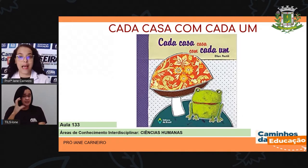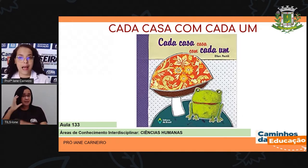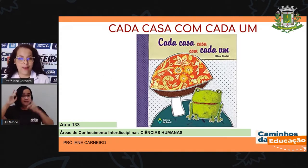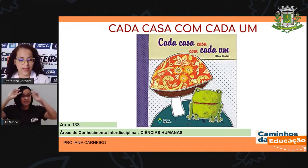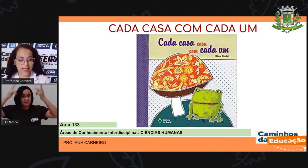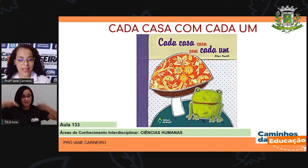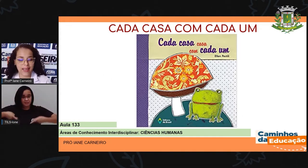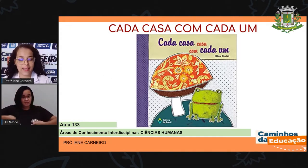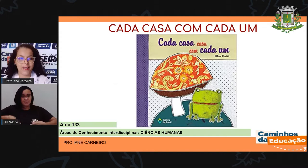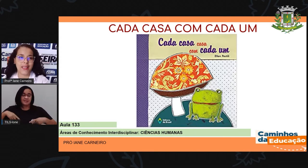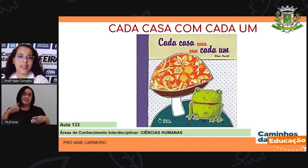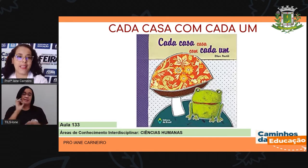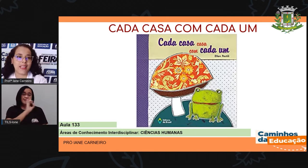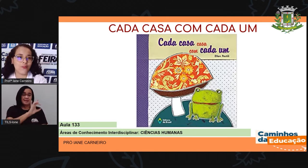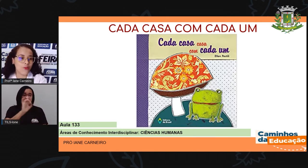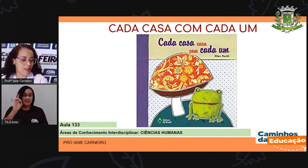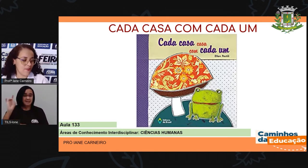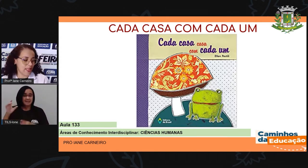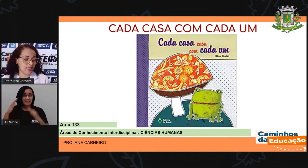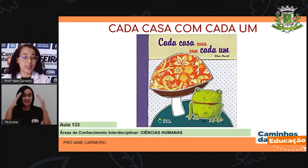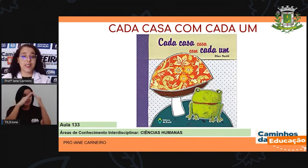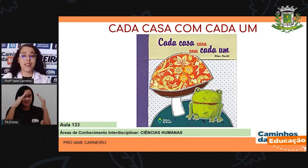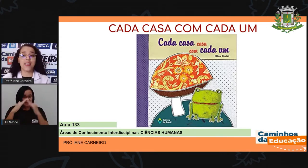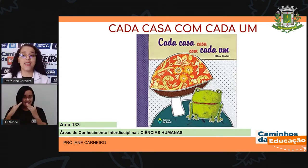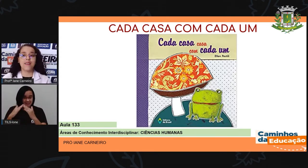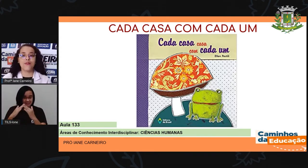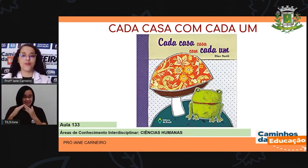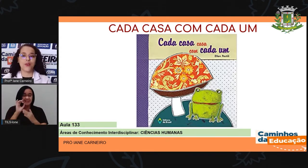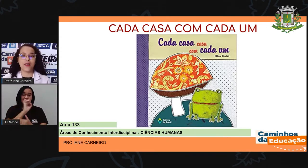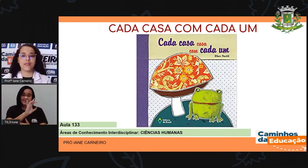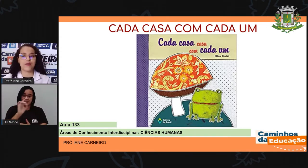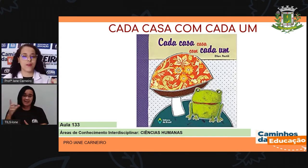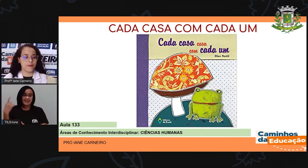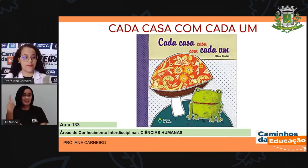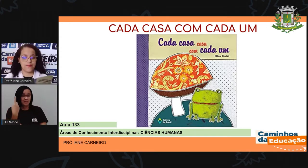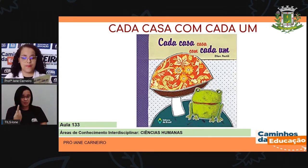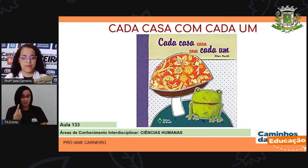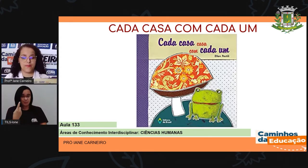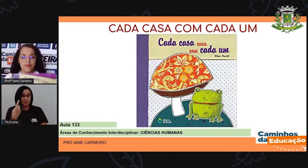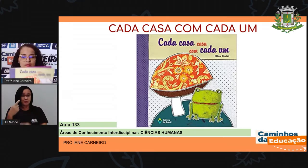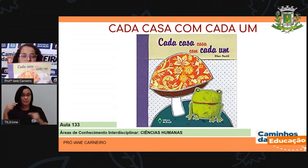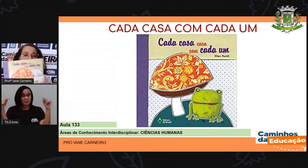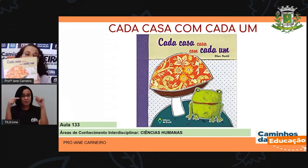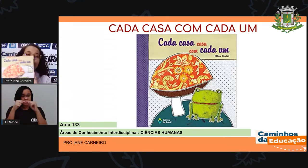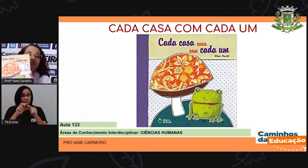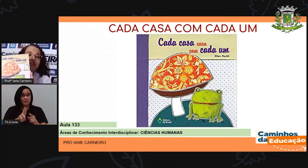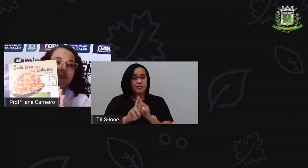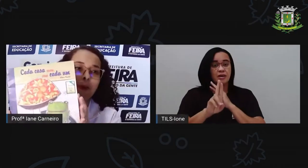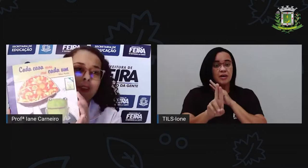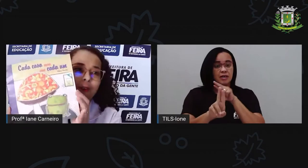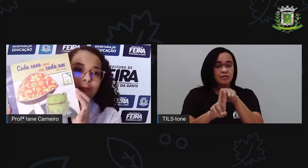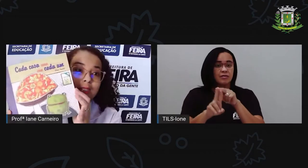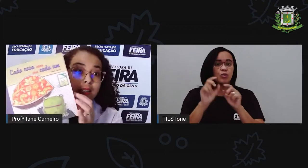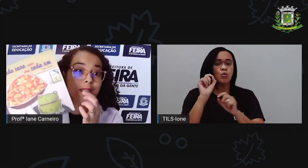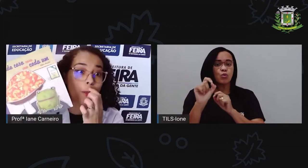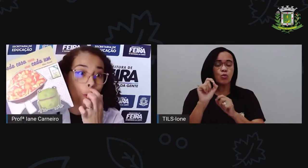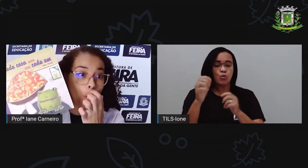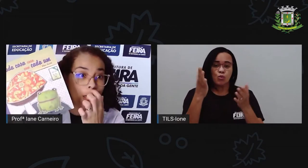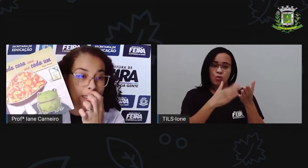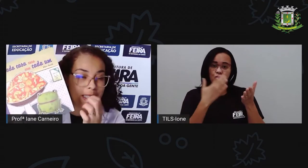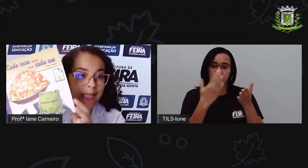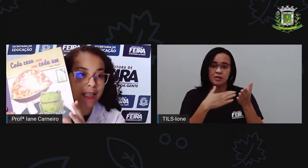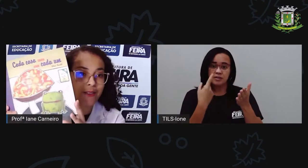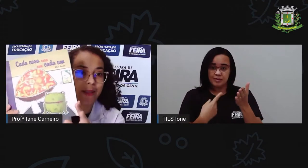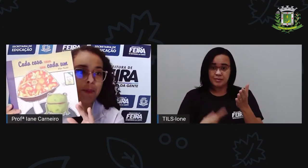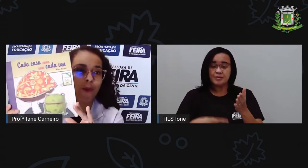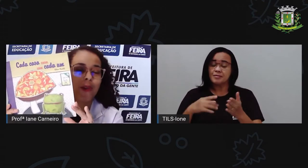nossa aula, né, ela tem como referência esse livro, olha só. Vocês podem encontrar na escola,